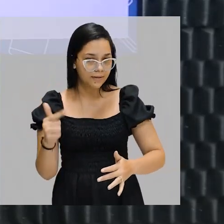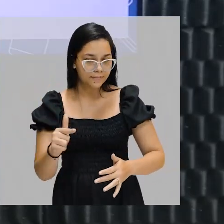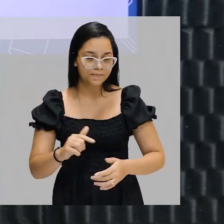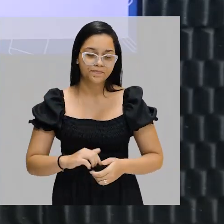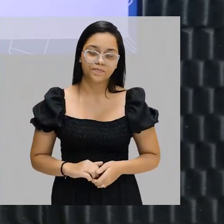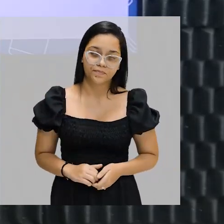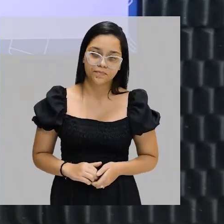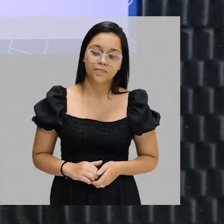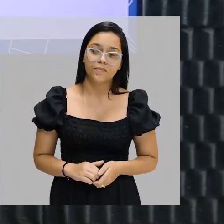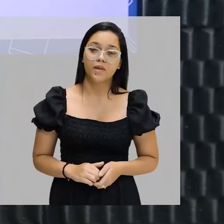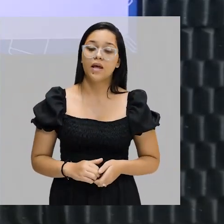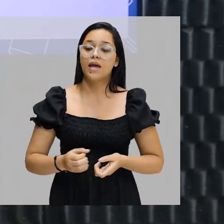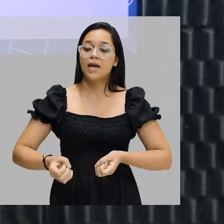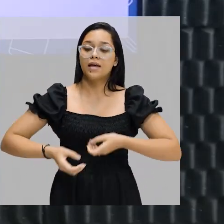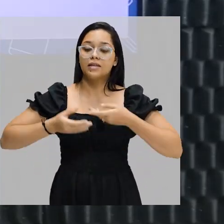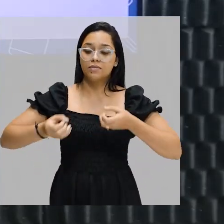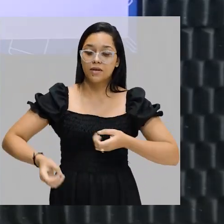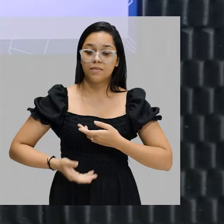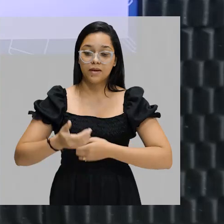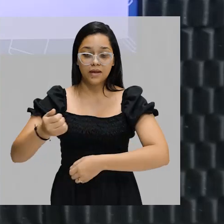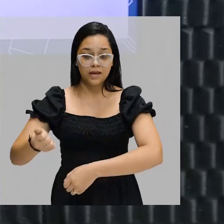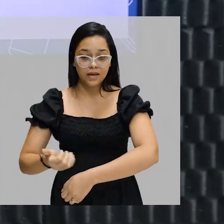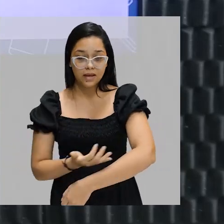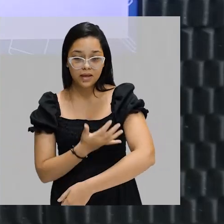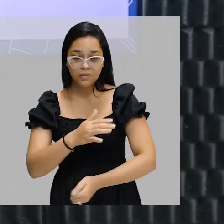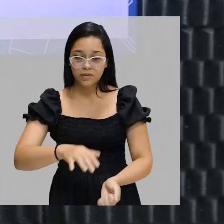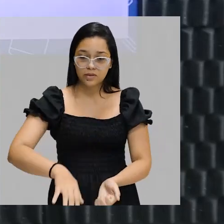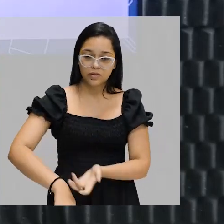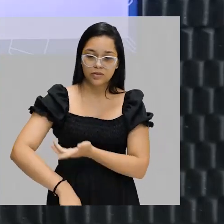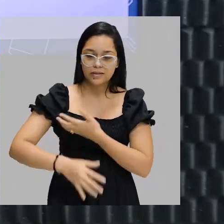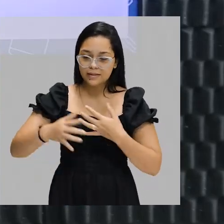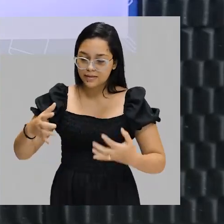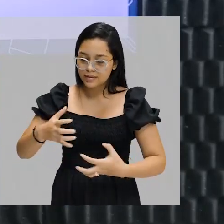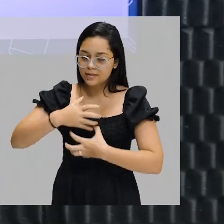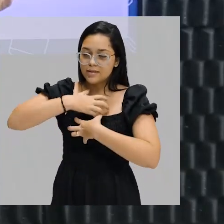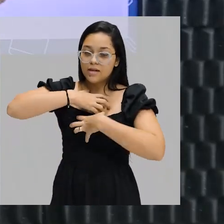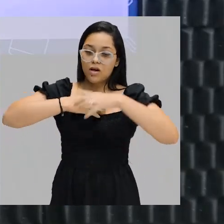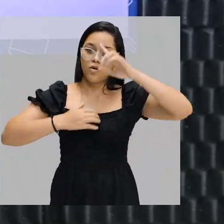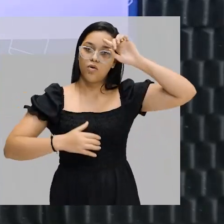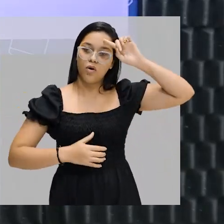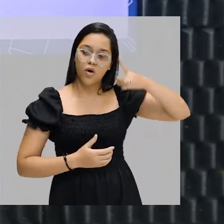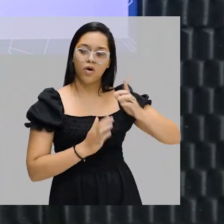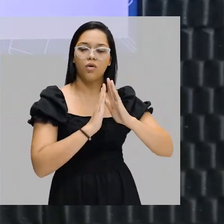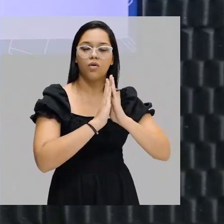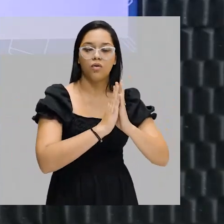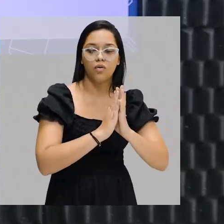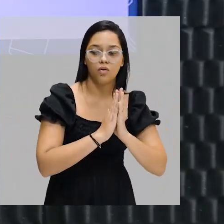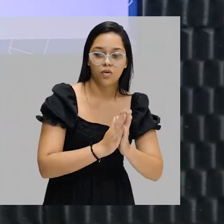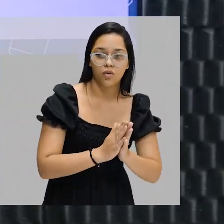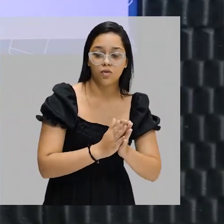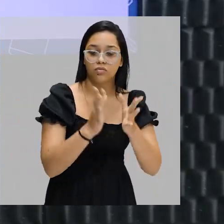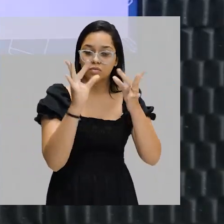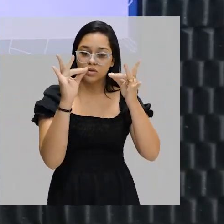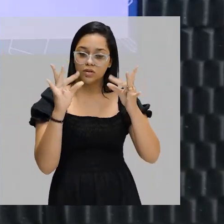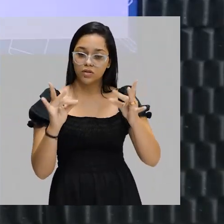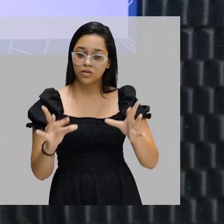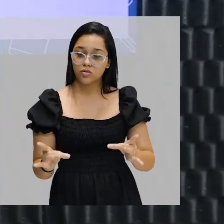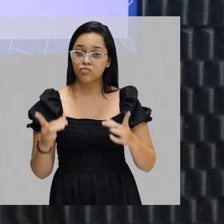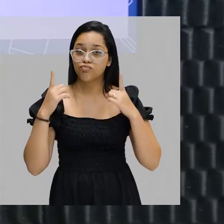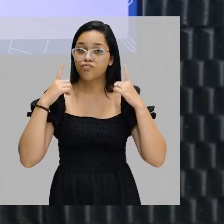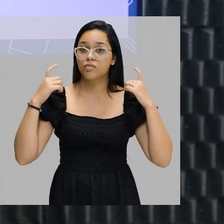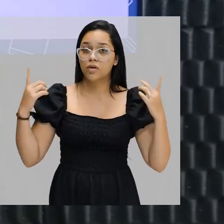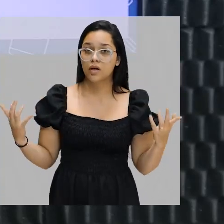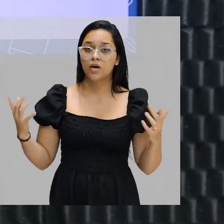elas exprimem emoções Sensações ordem apelo descreve um ruído